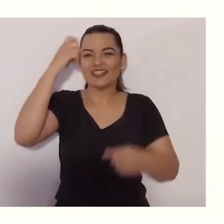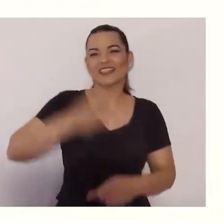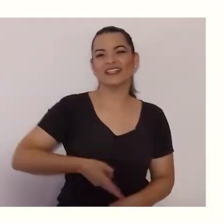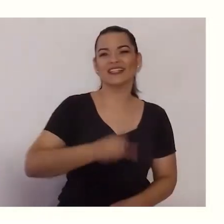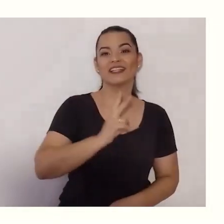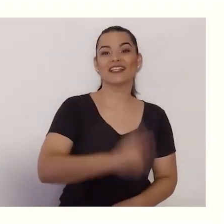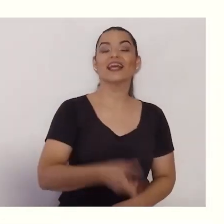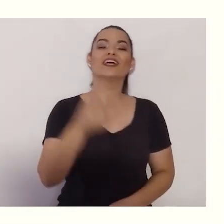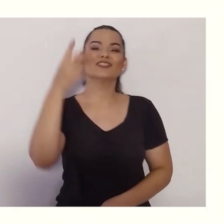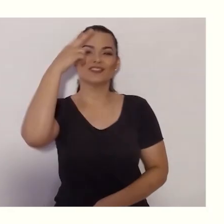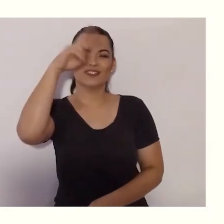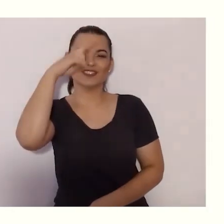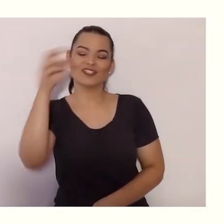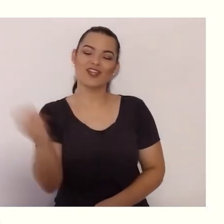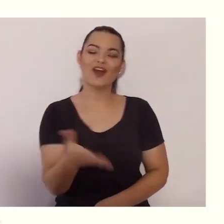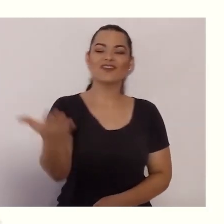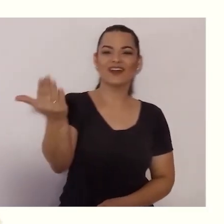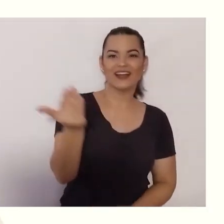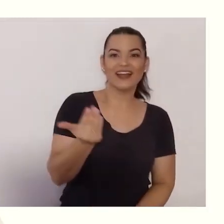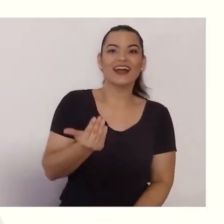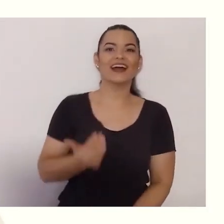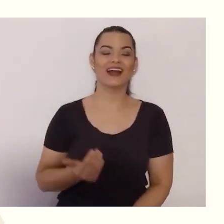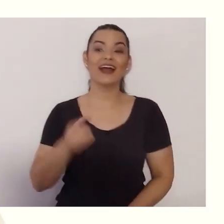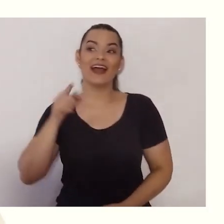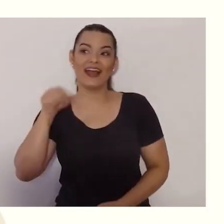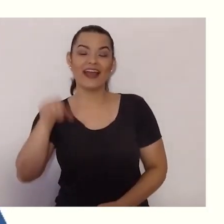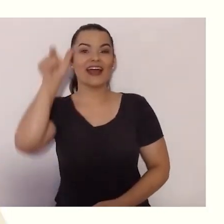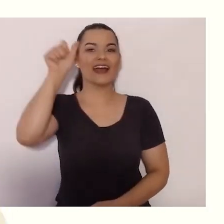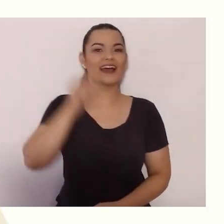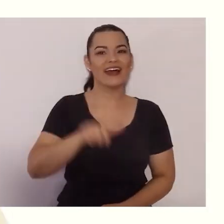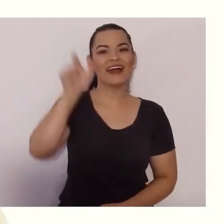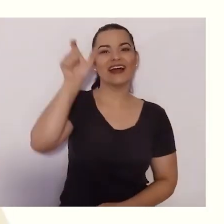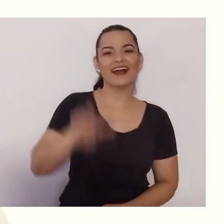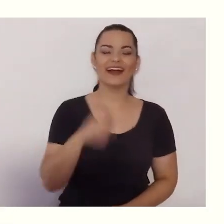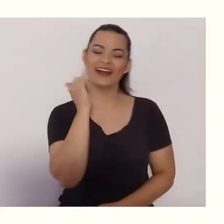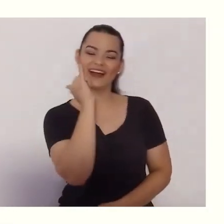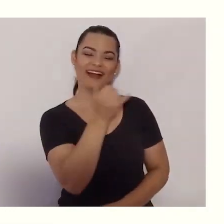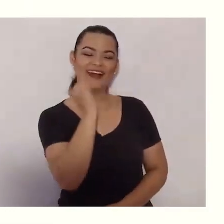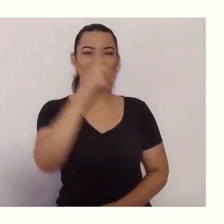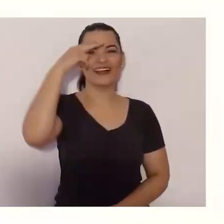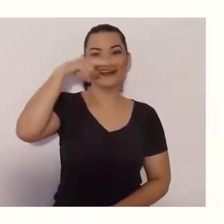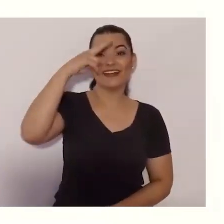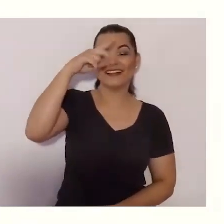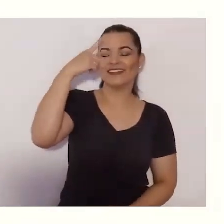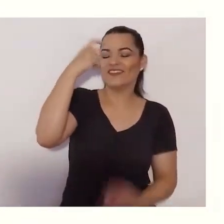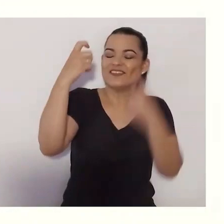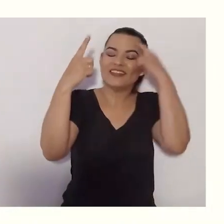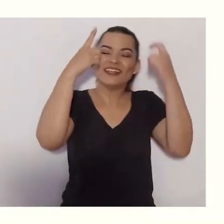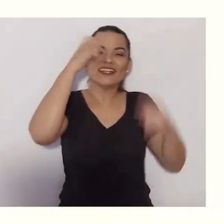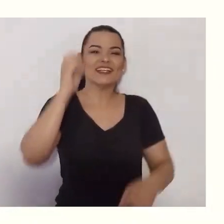Vem uma história. Ela conta história e nunca para de inventar.